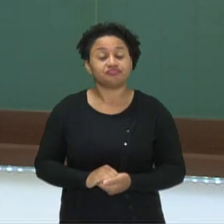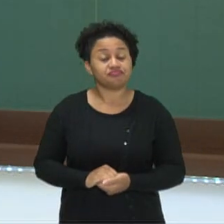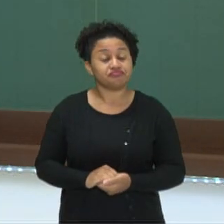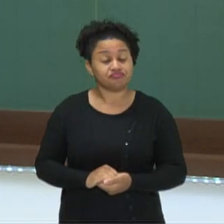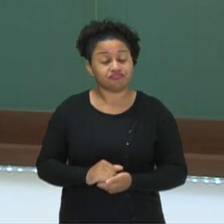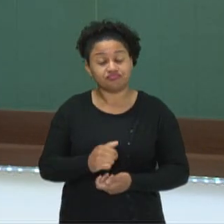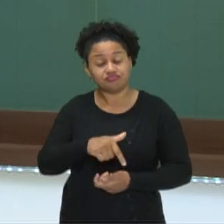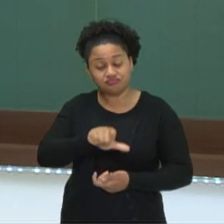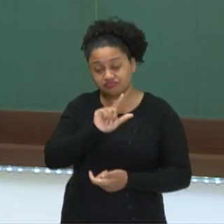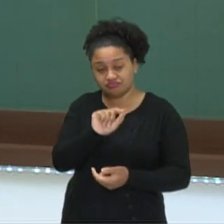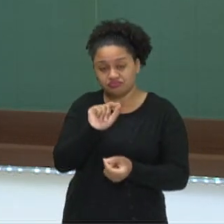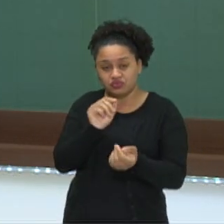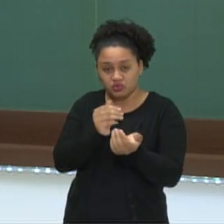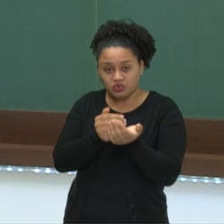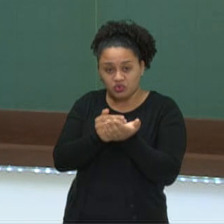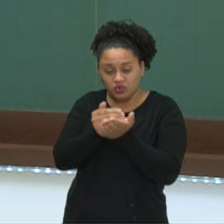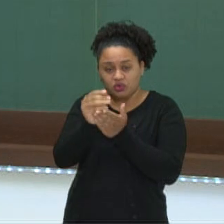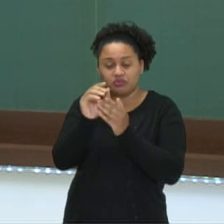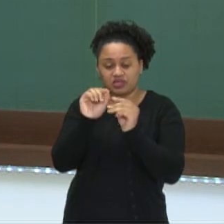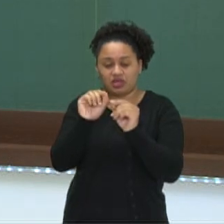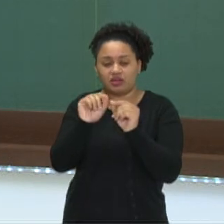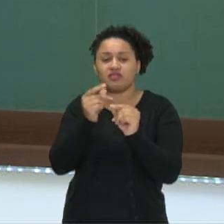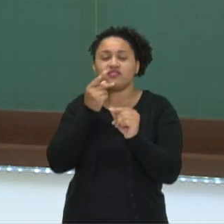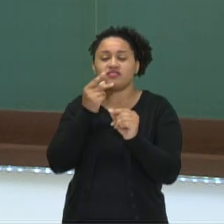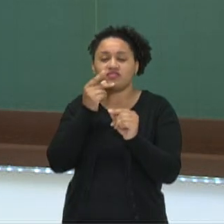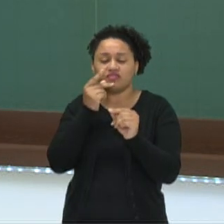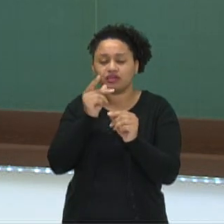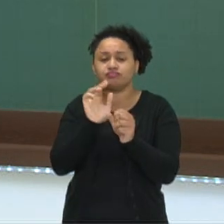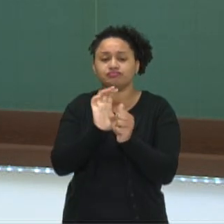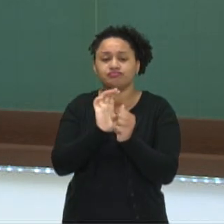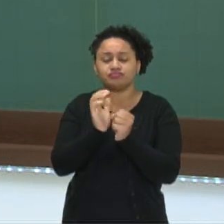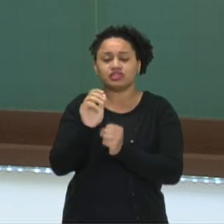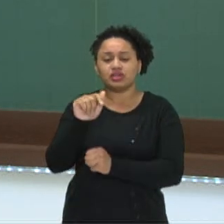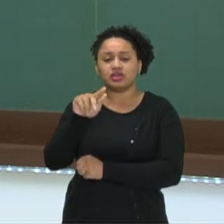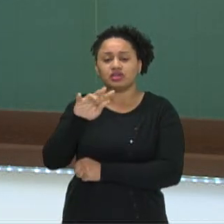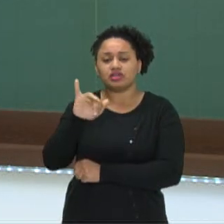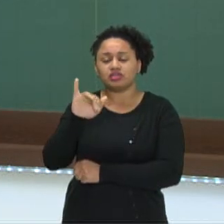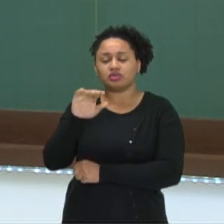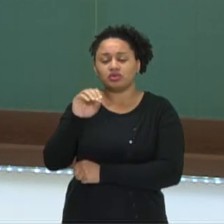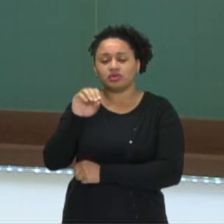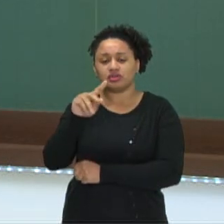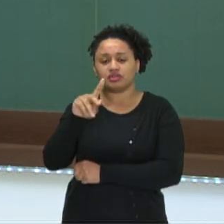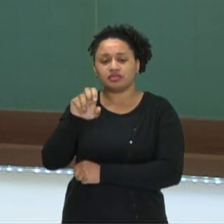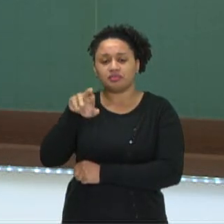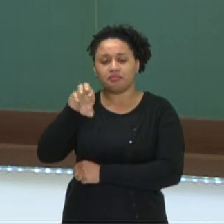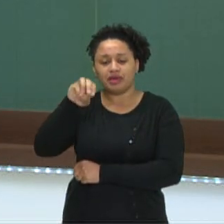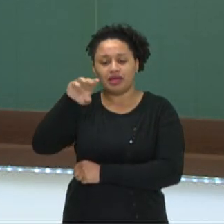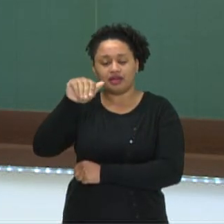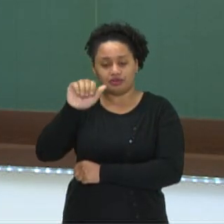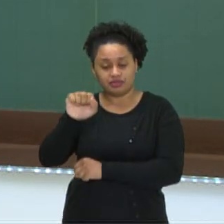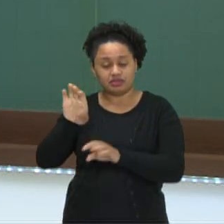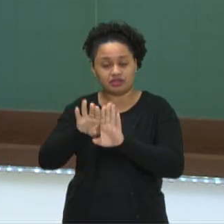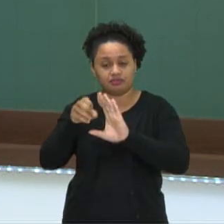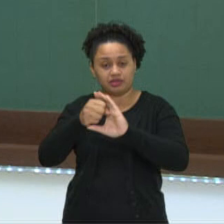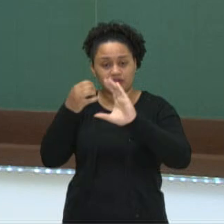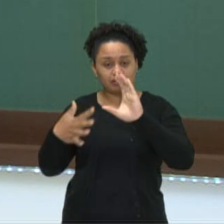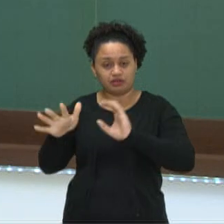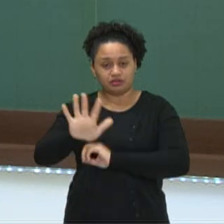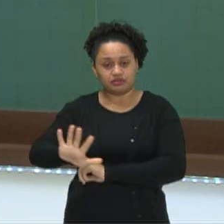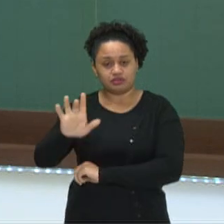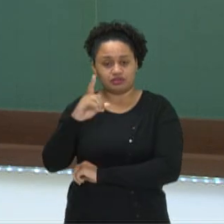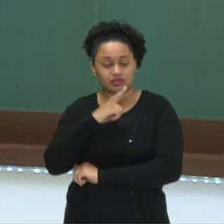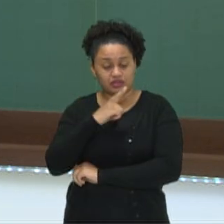Antes de nós falarmos sobre as angiospermas e suas características gerais, eu quero chamar a sua atenção para os